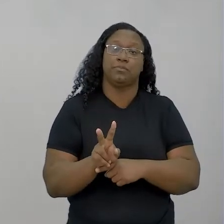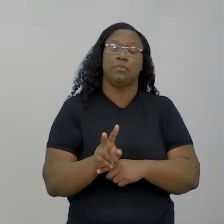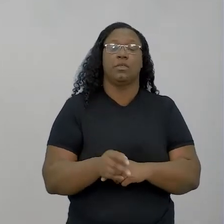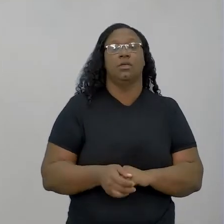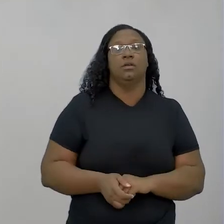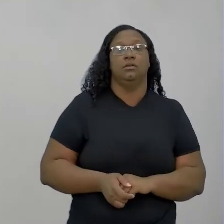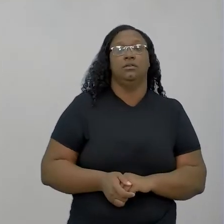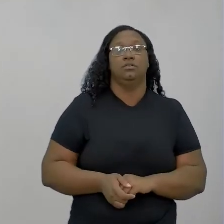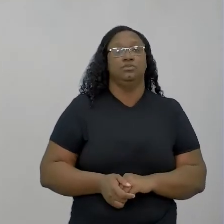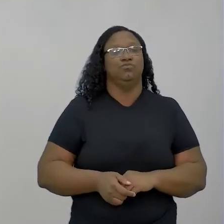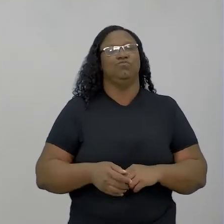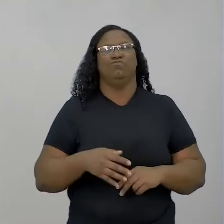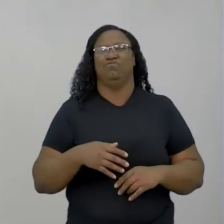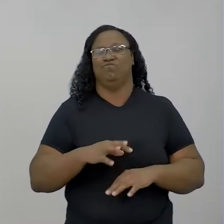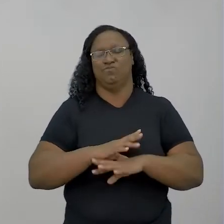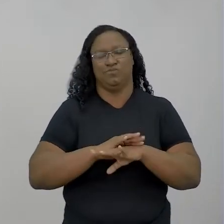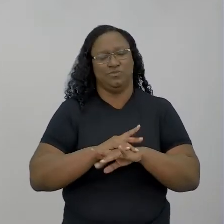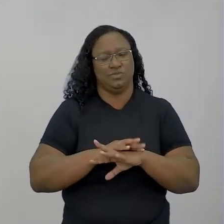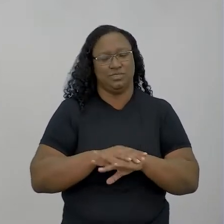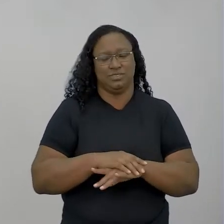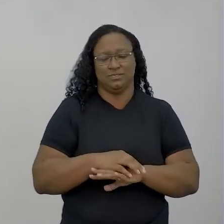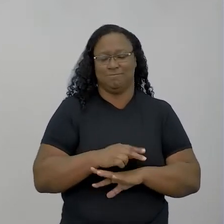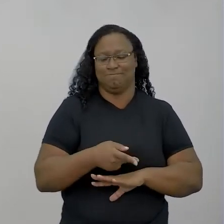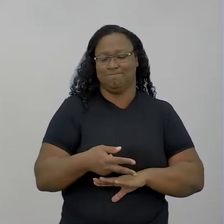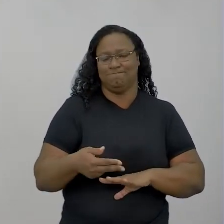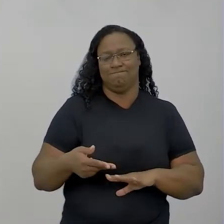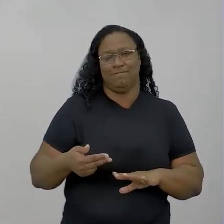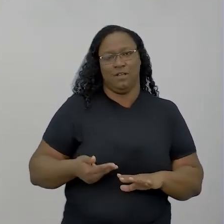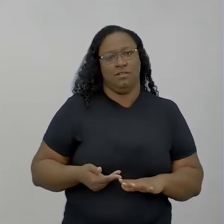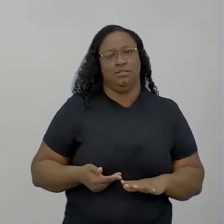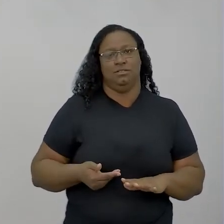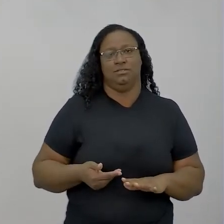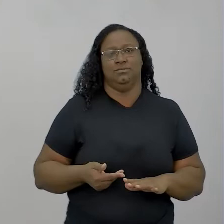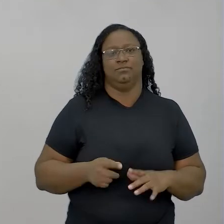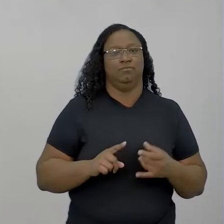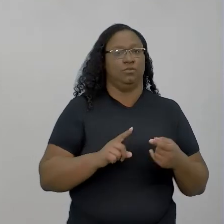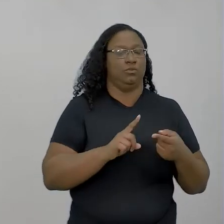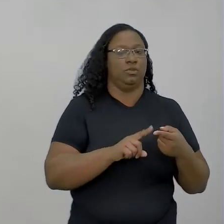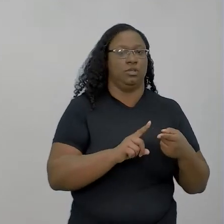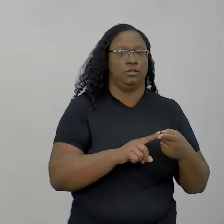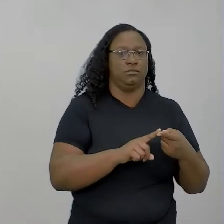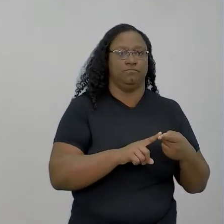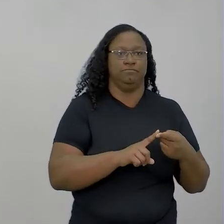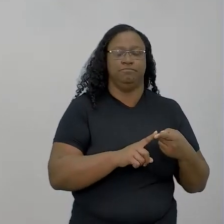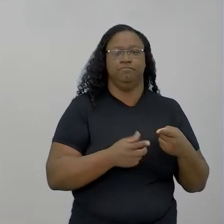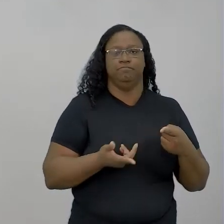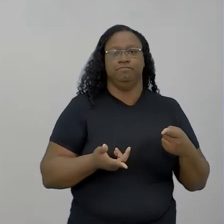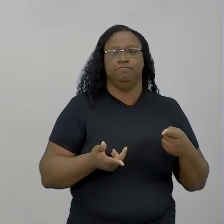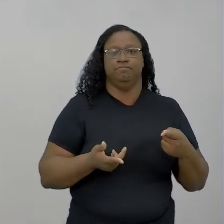podem ser as doenças mais diversas. Podem ser as doenças, por exemplo, relacionadas ao que a gente estava falando